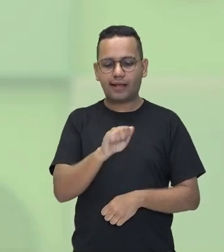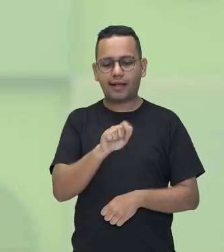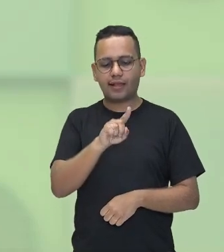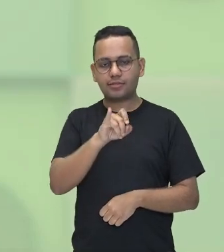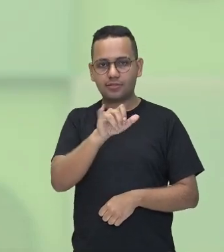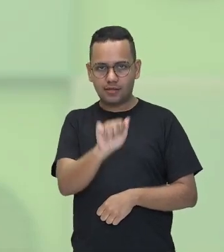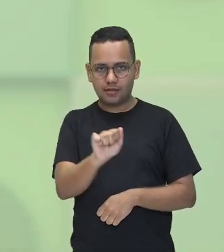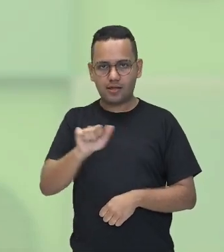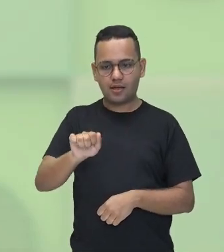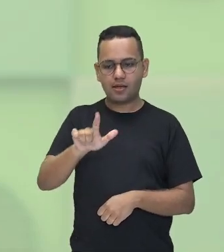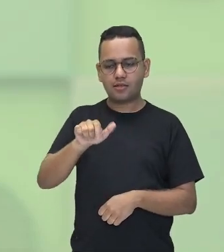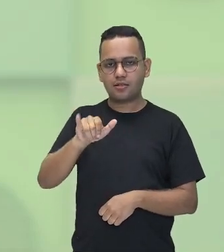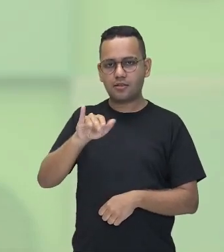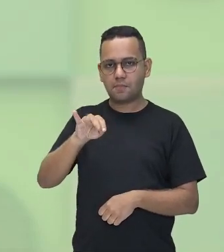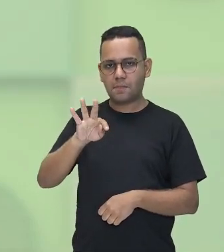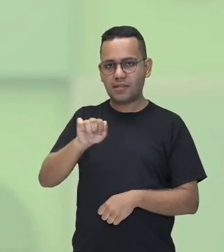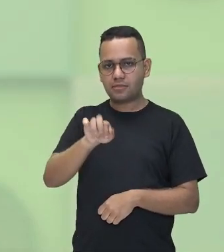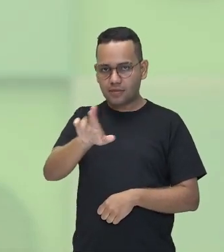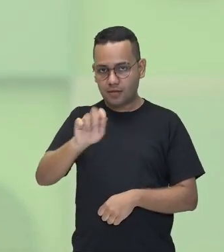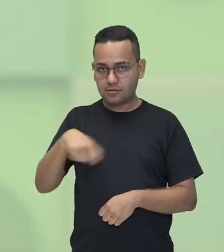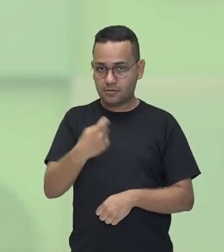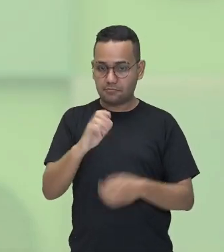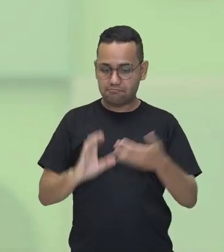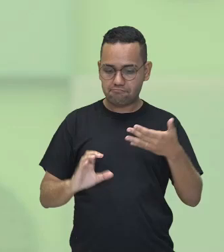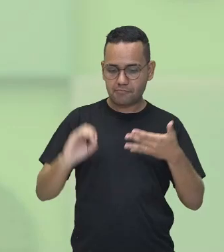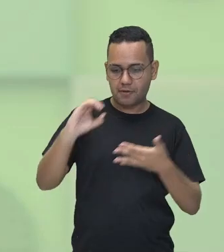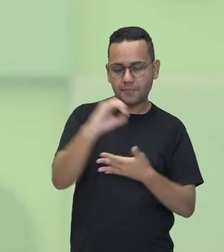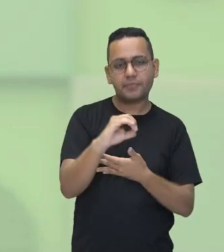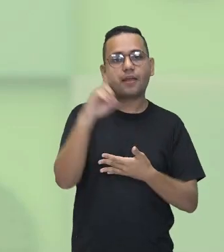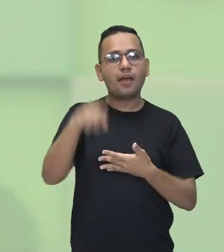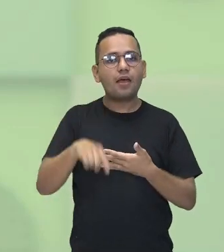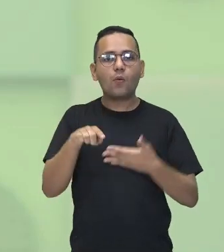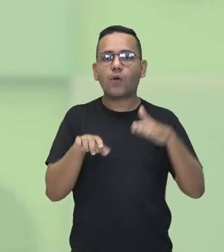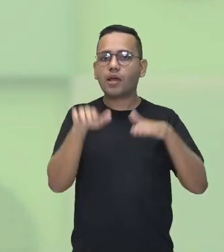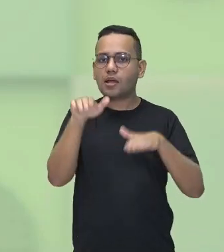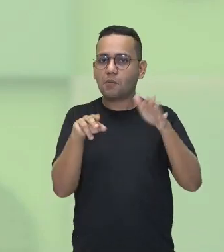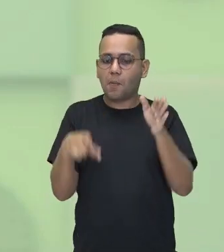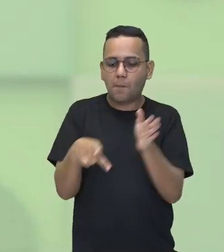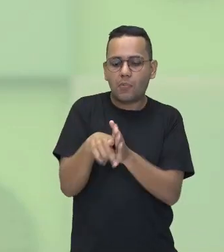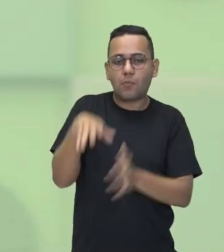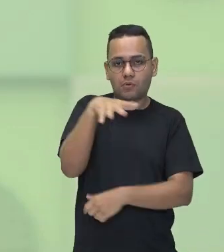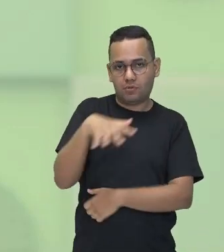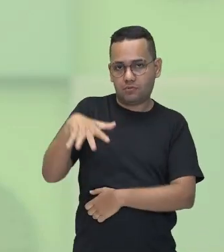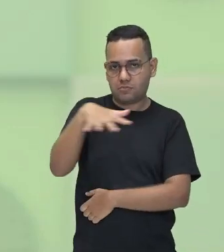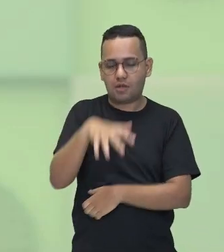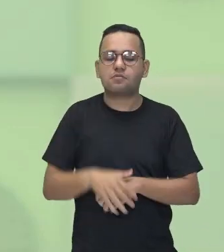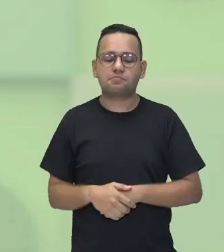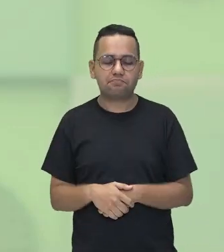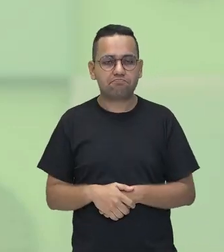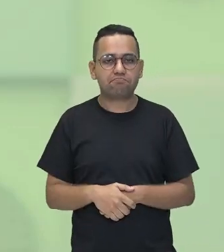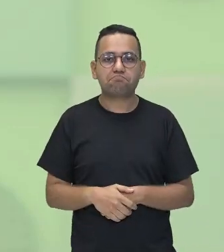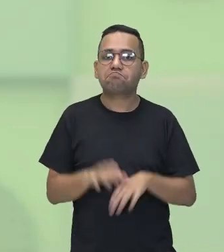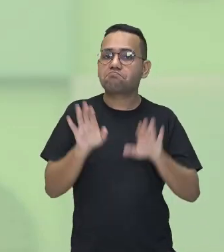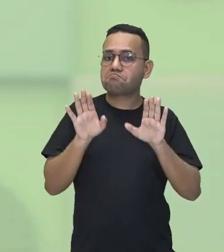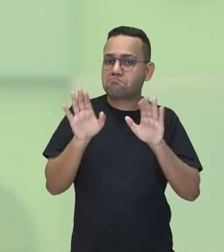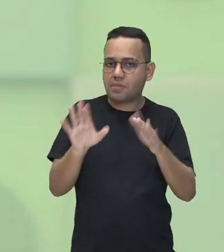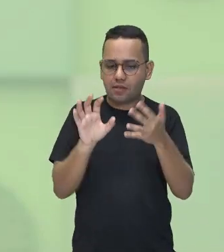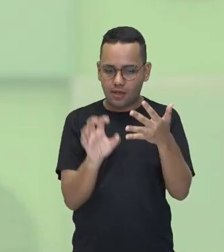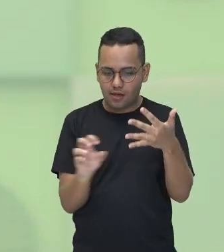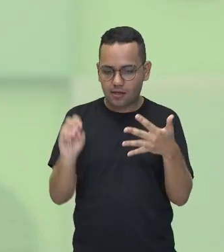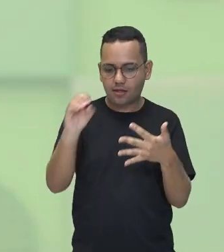que a cadeia alimentar é fundamental para o equilíbrio do ecossistema, né? E essa cadeia alimentar ela é formada